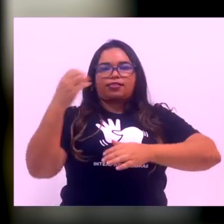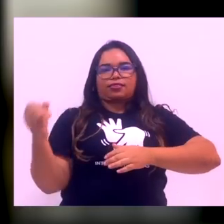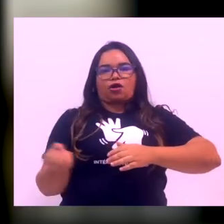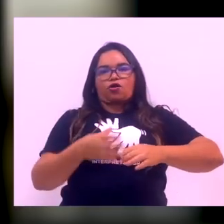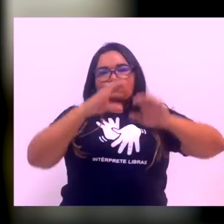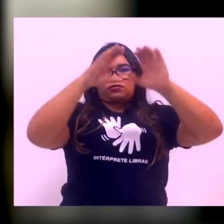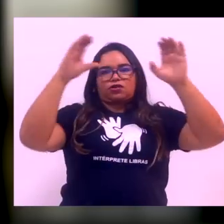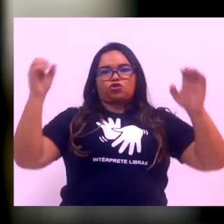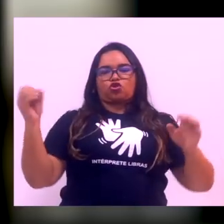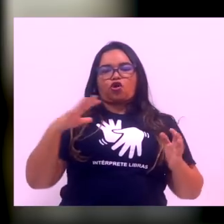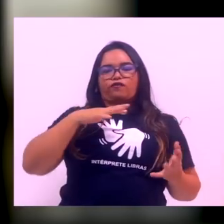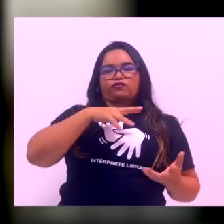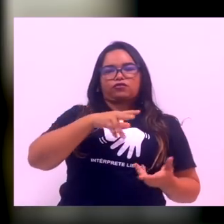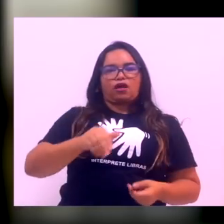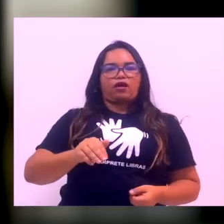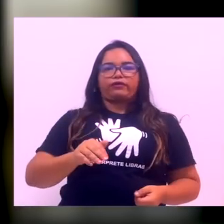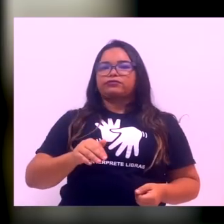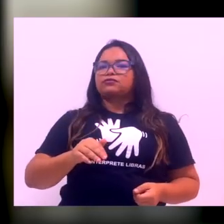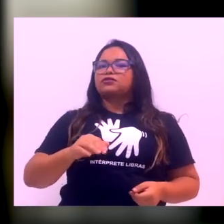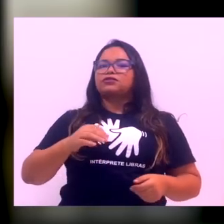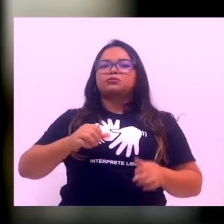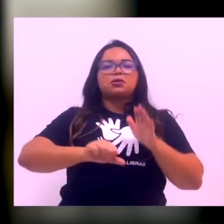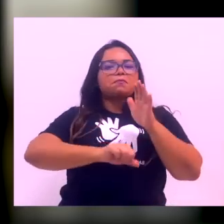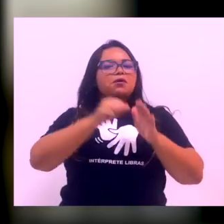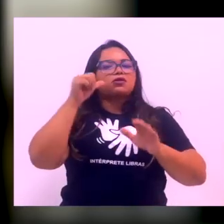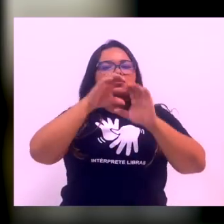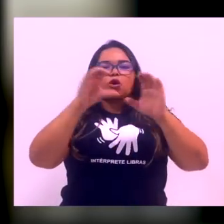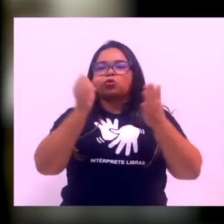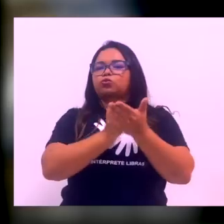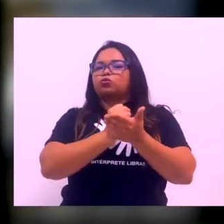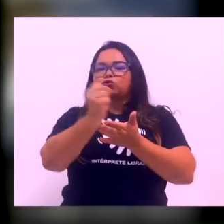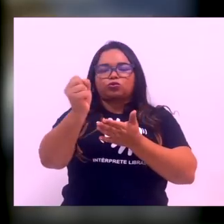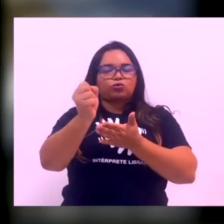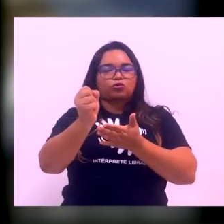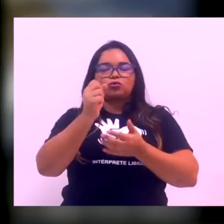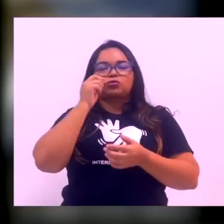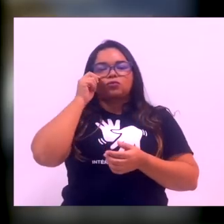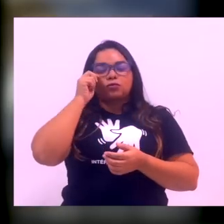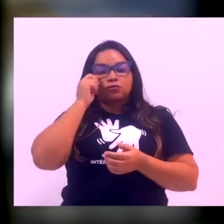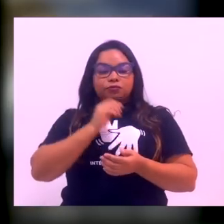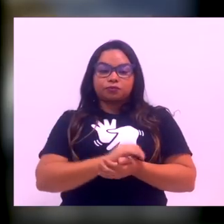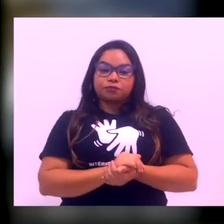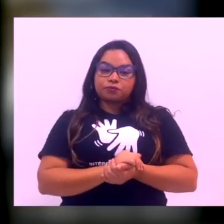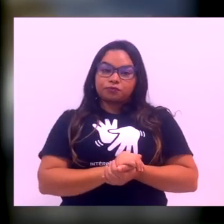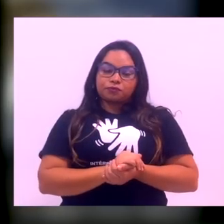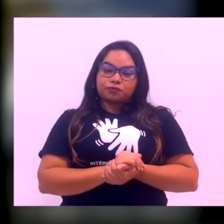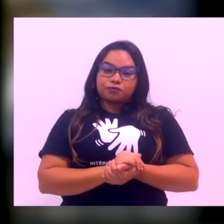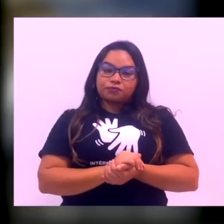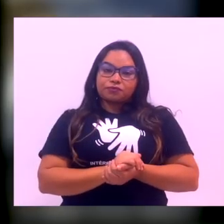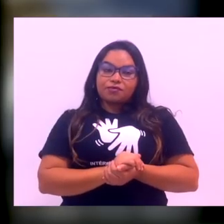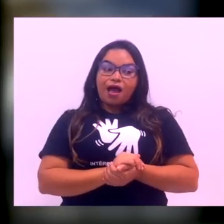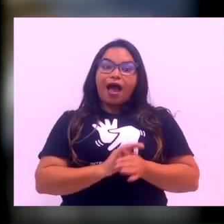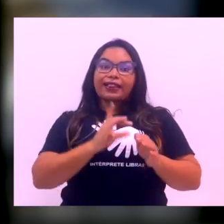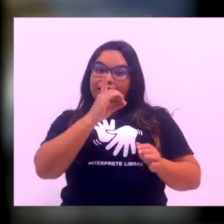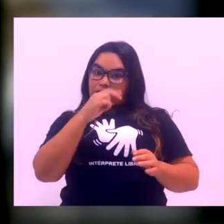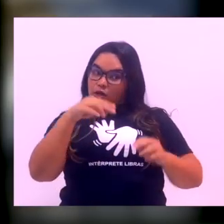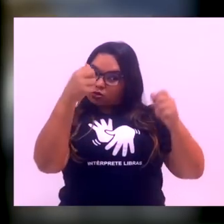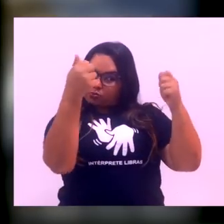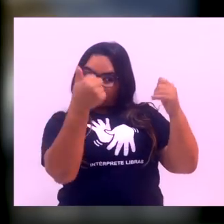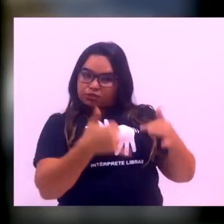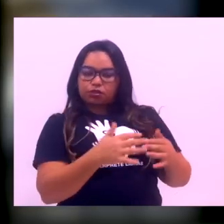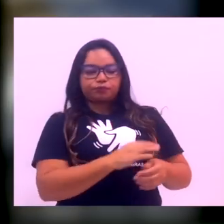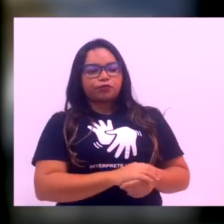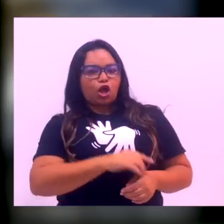pois eis que eu crio novos céus e nova terra, e o primeiro céu já passou e não é mais lembrado.